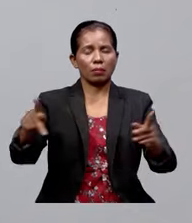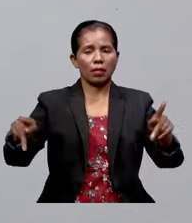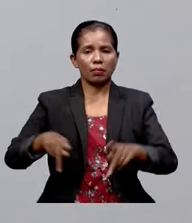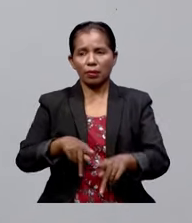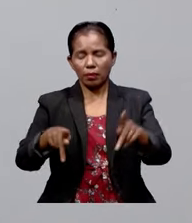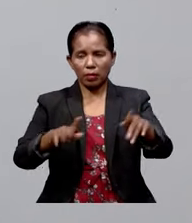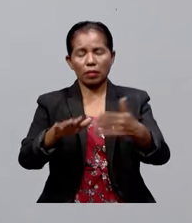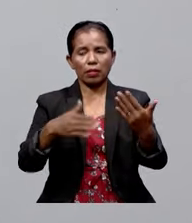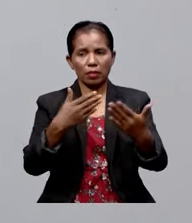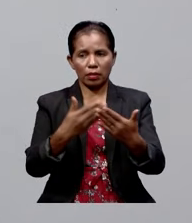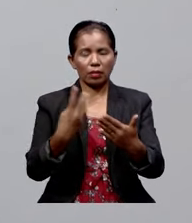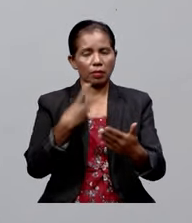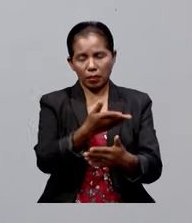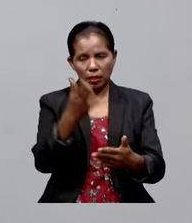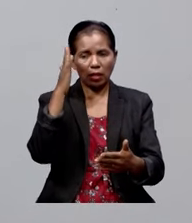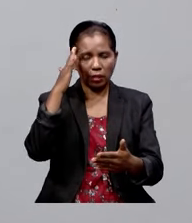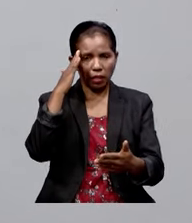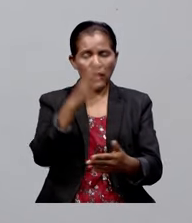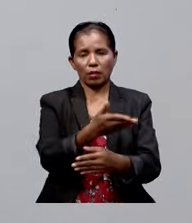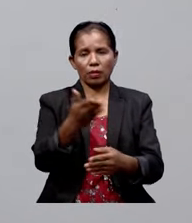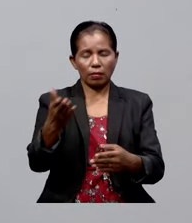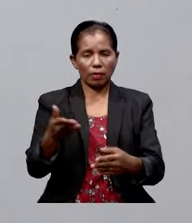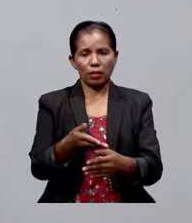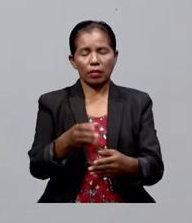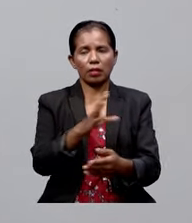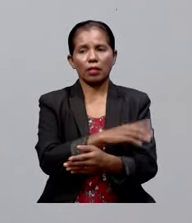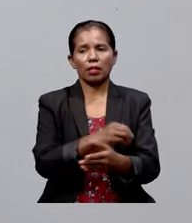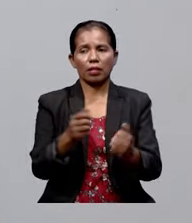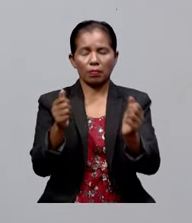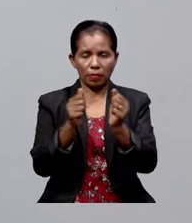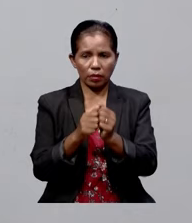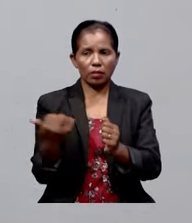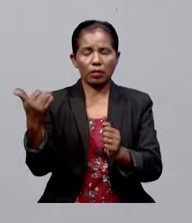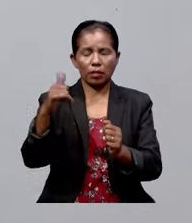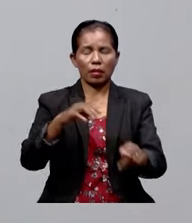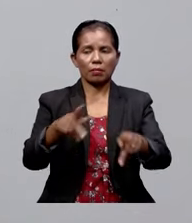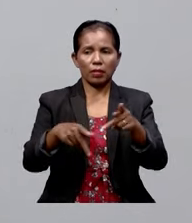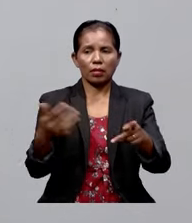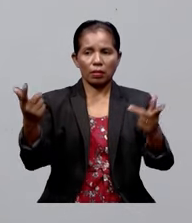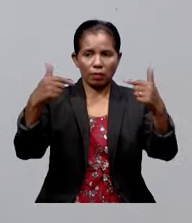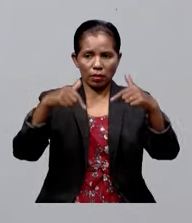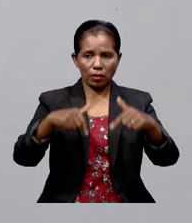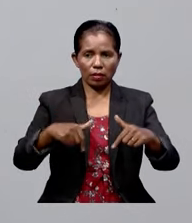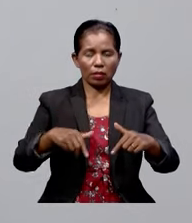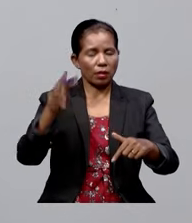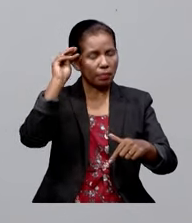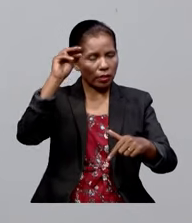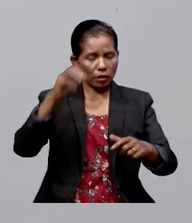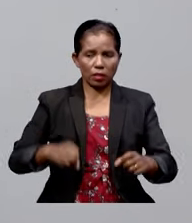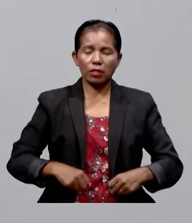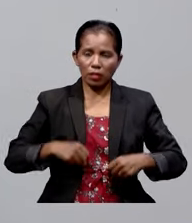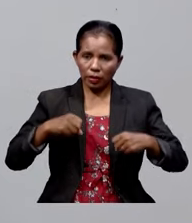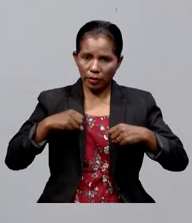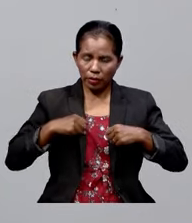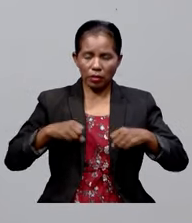tu salário vencimento, tu possa ter catato selo pessoal, ser na bem com mais integra em parte do Ministério da Saúde, bem